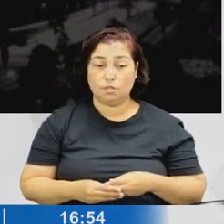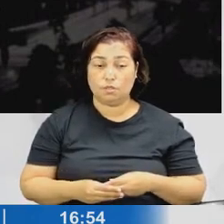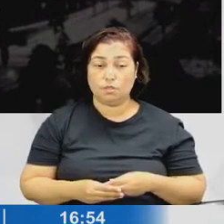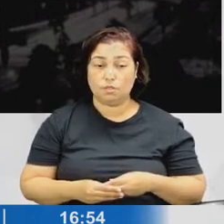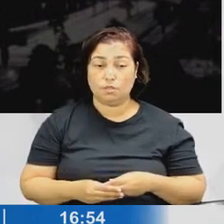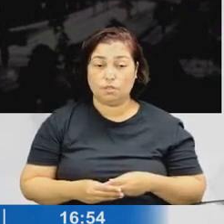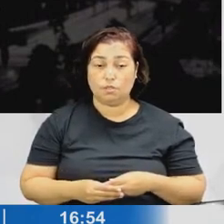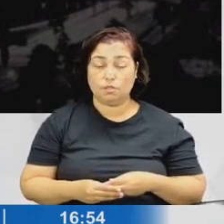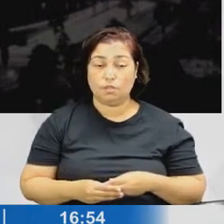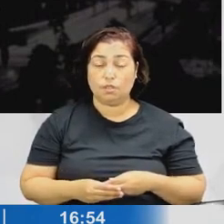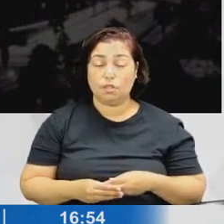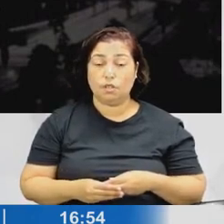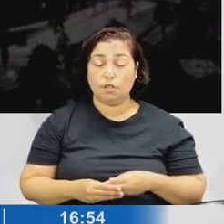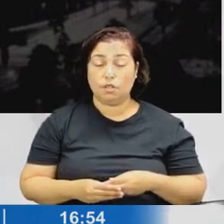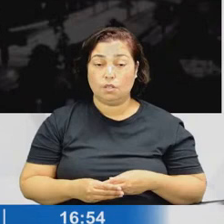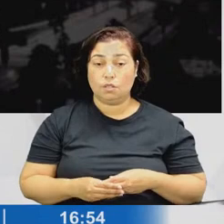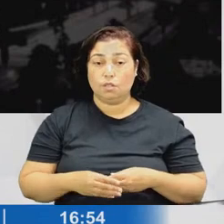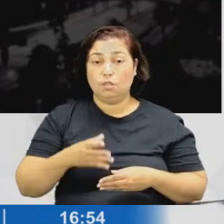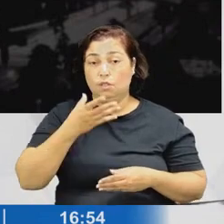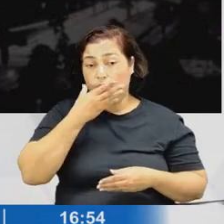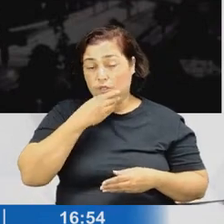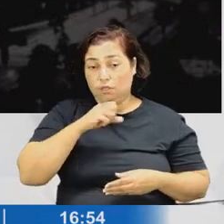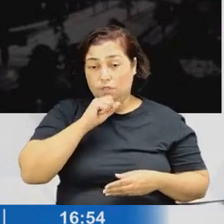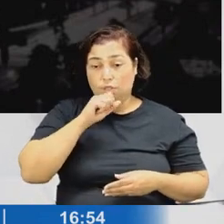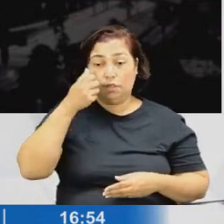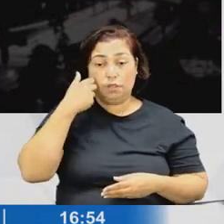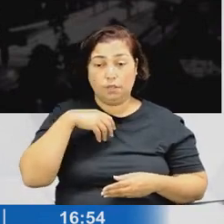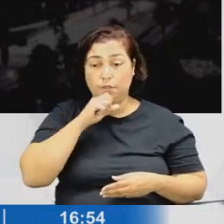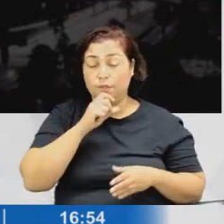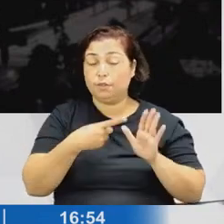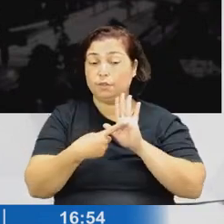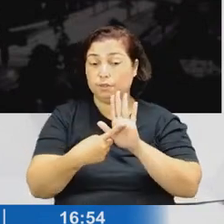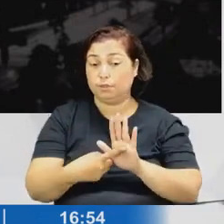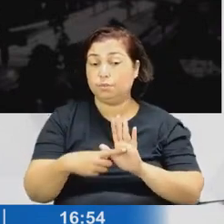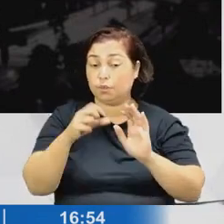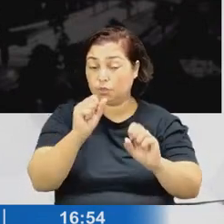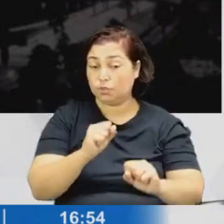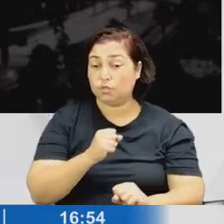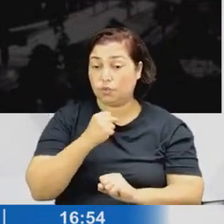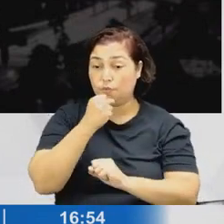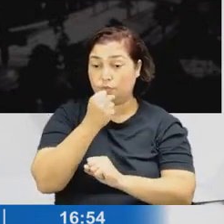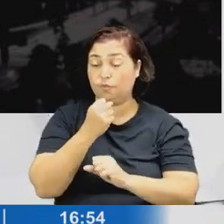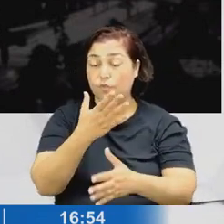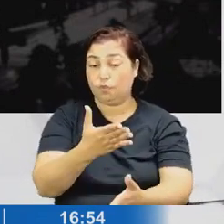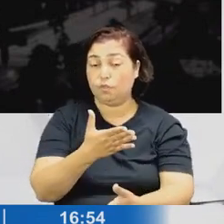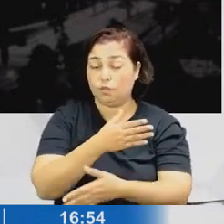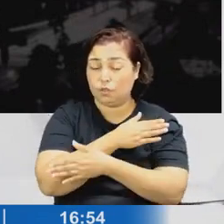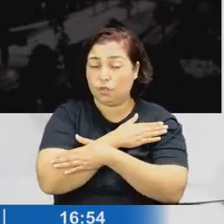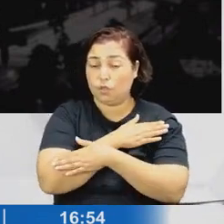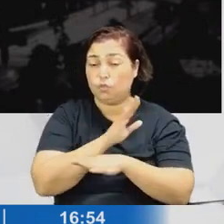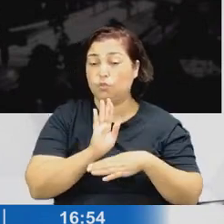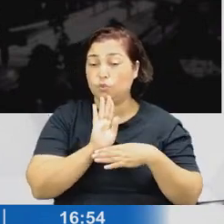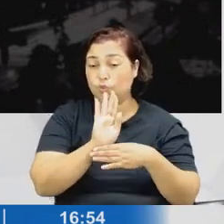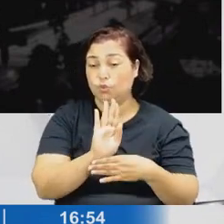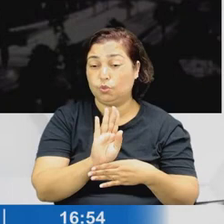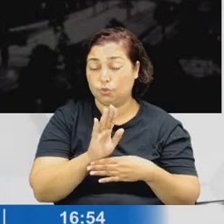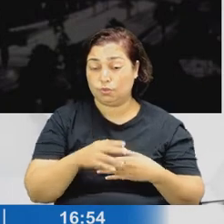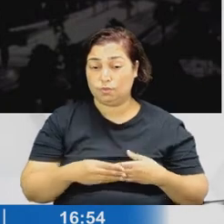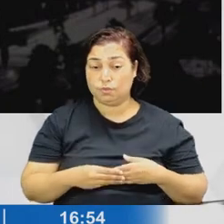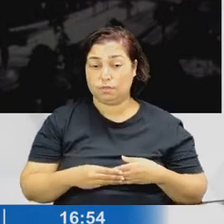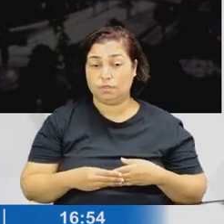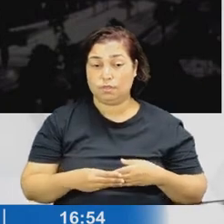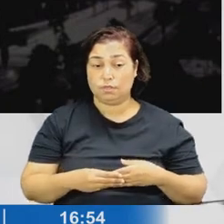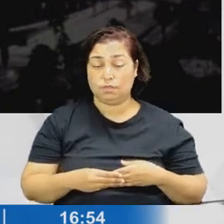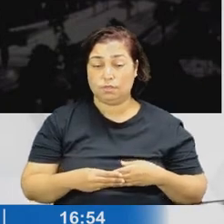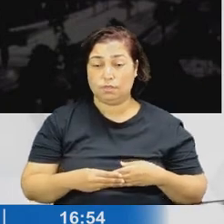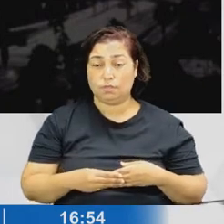ele mostra a força aí ele tá imagens de força de acolhendo de abraçando de levantando de incentivando que é